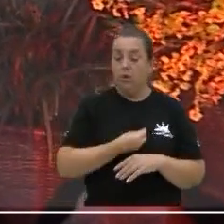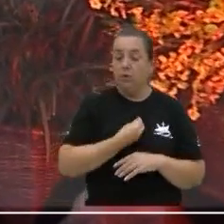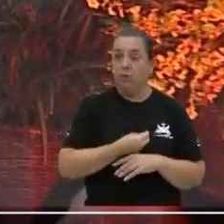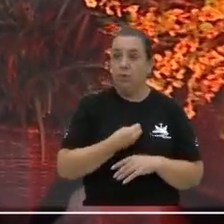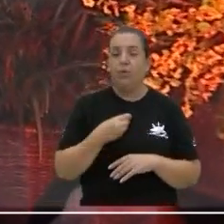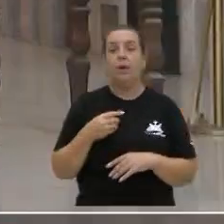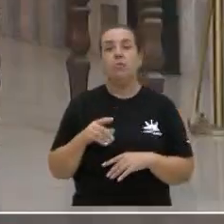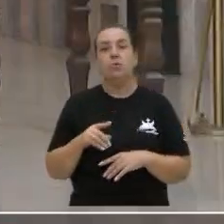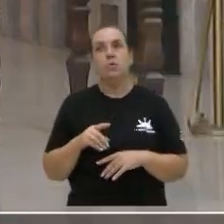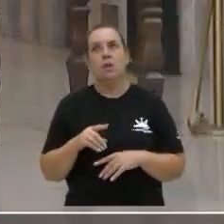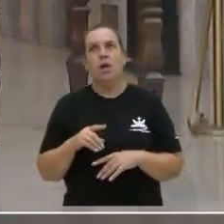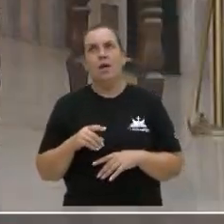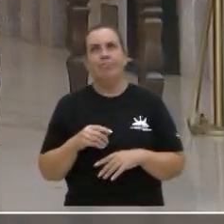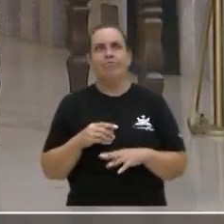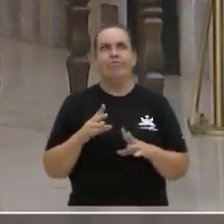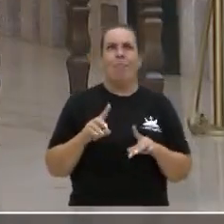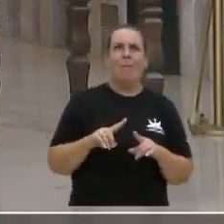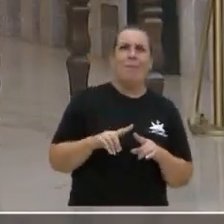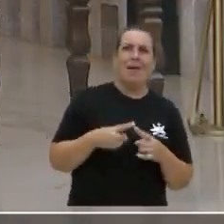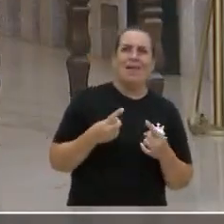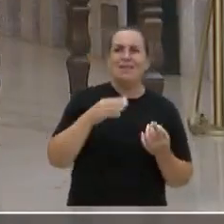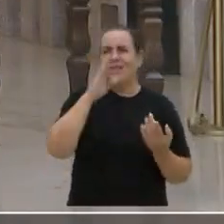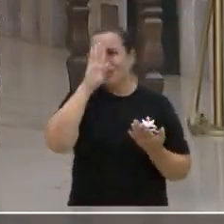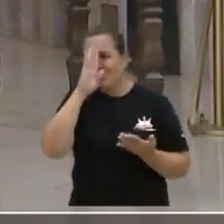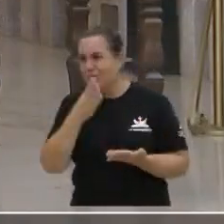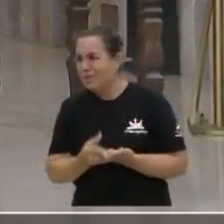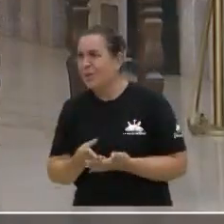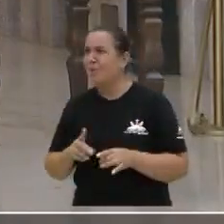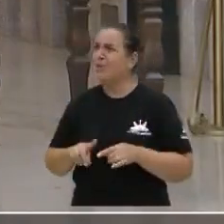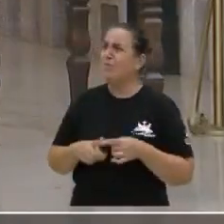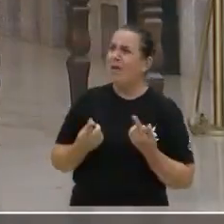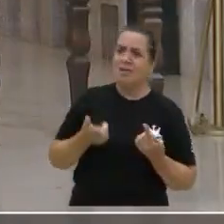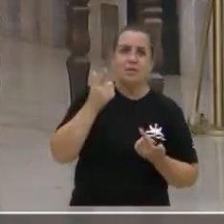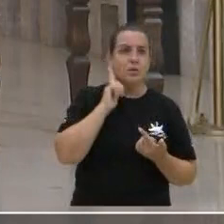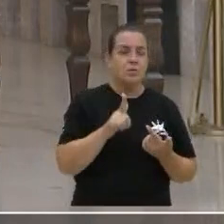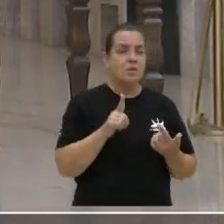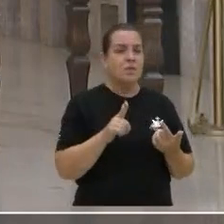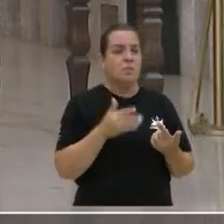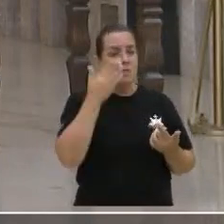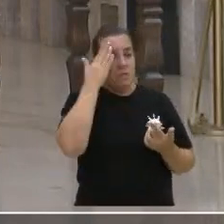nós cremos, mas não conseguimos distinguir.